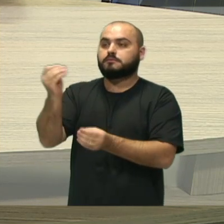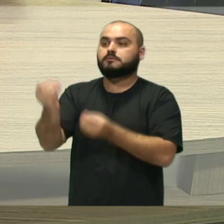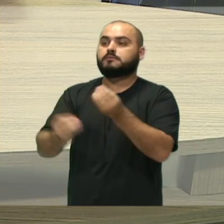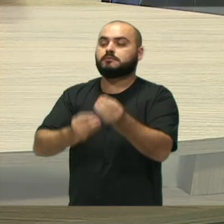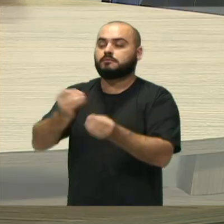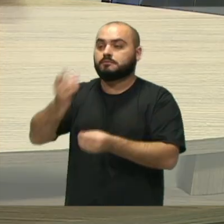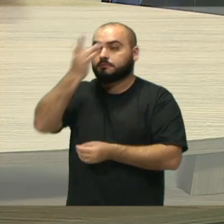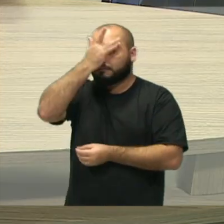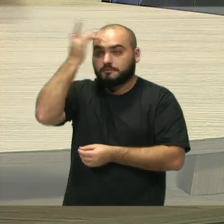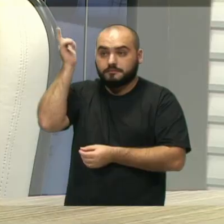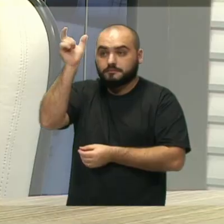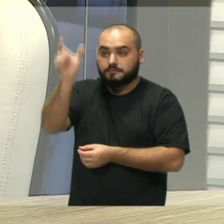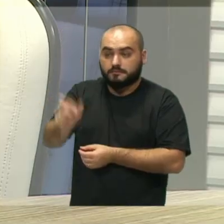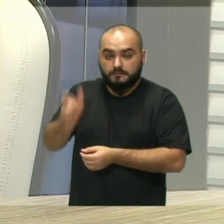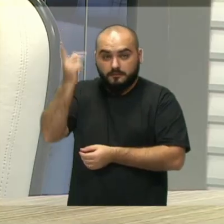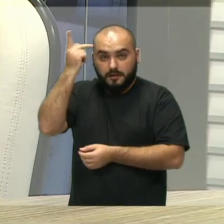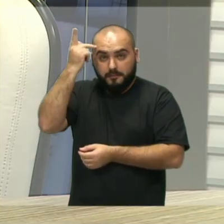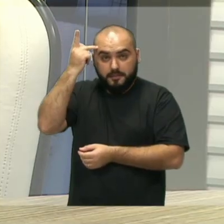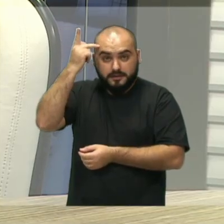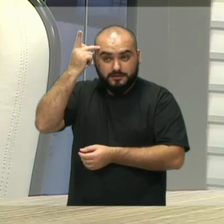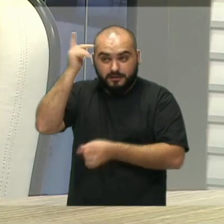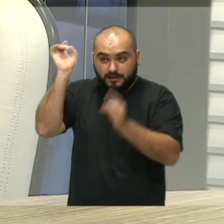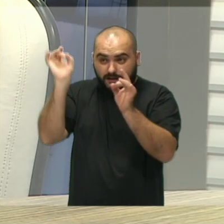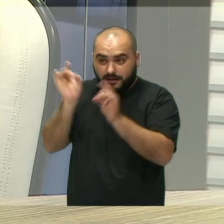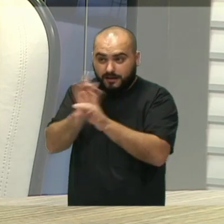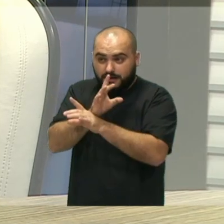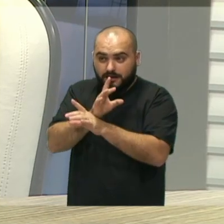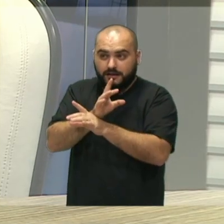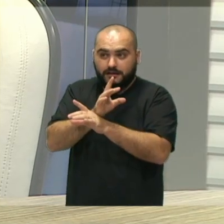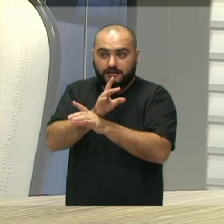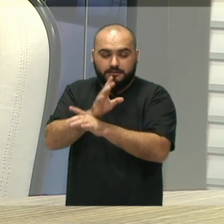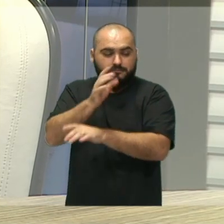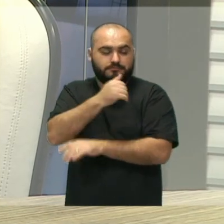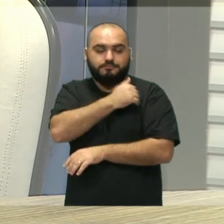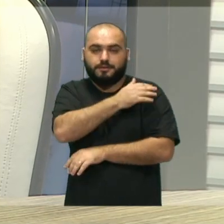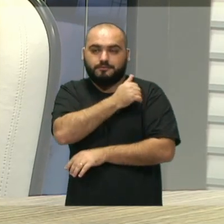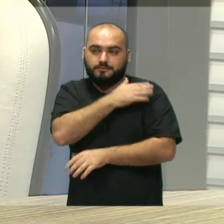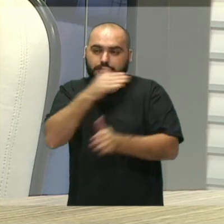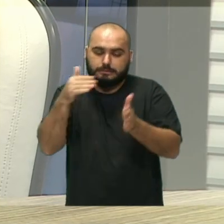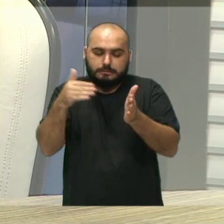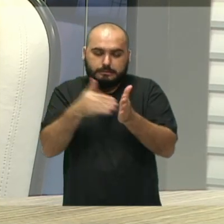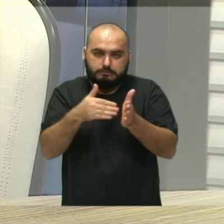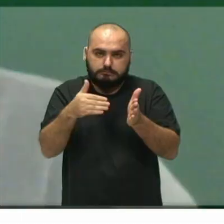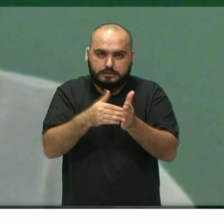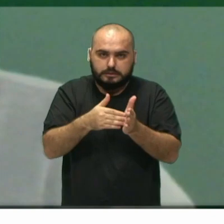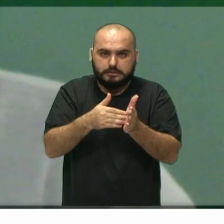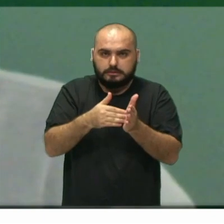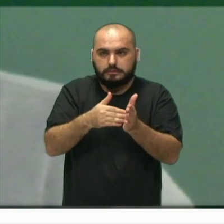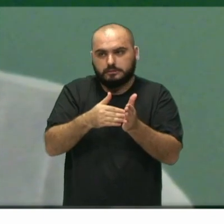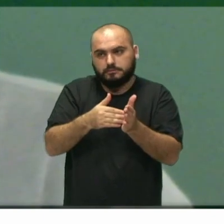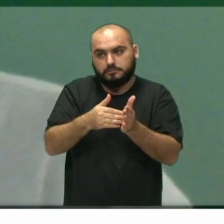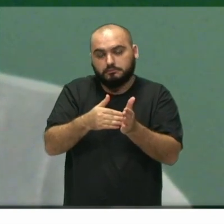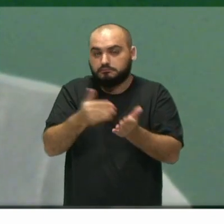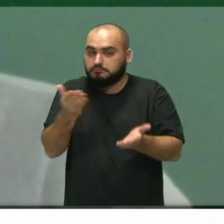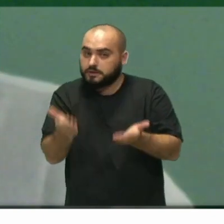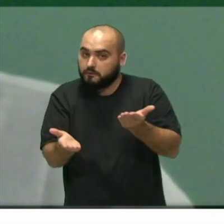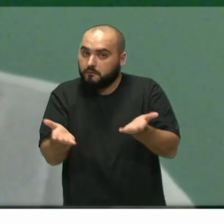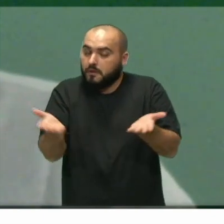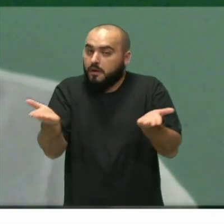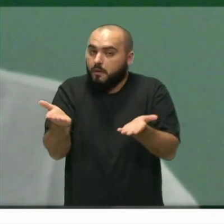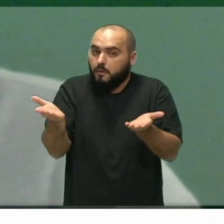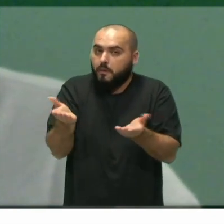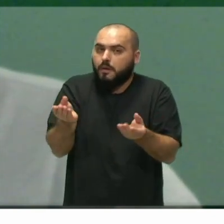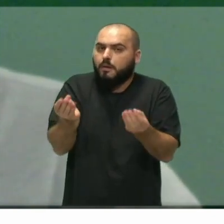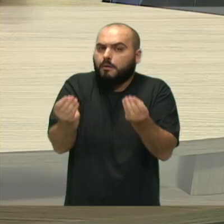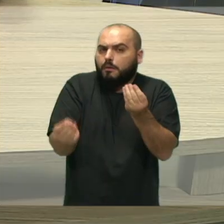que a psiquiatria perca esse estigma? Talvez isso agora possa ficar mais leve, exatamente porque tem muito mais